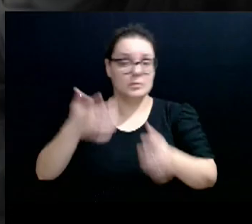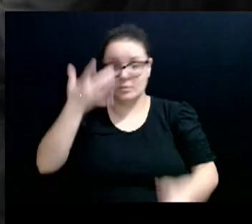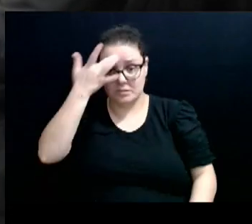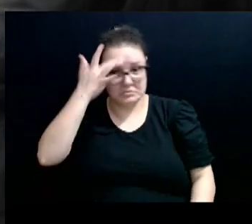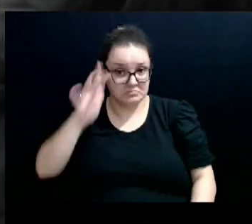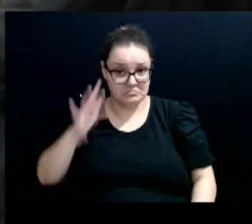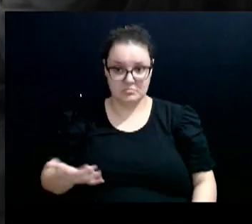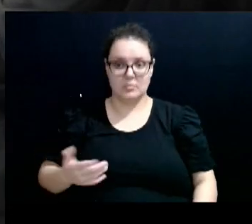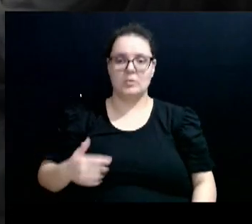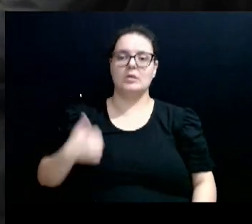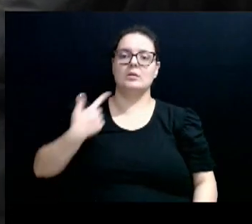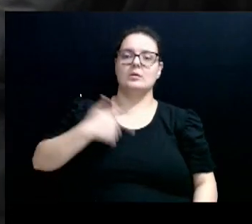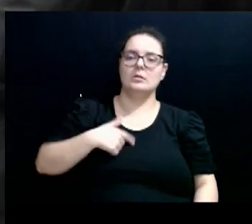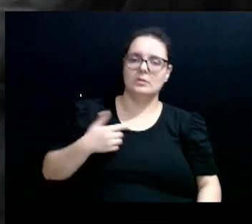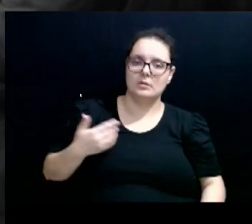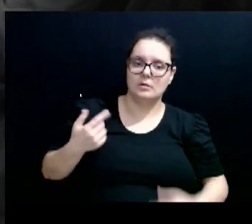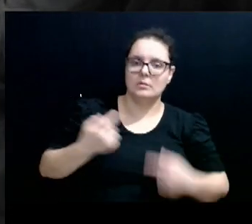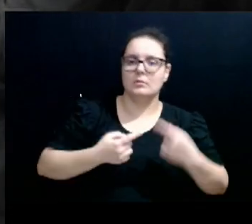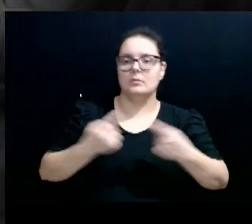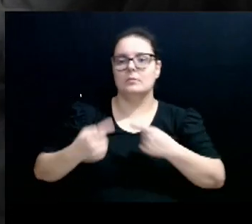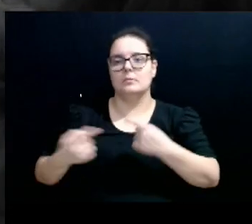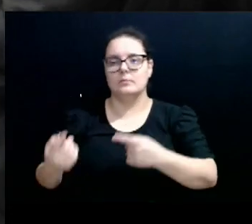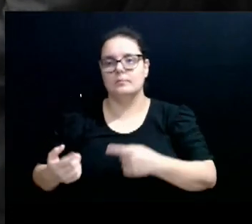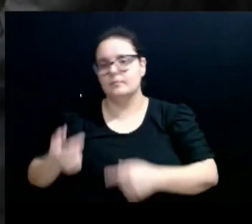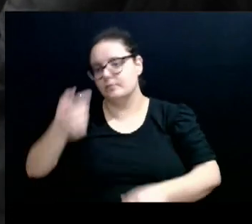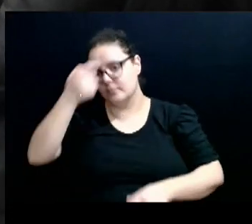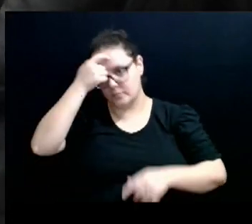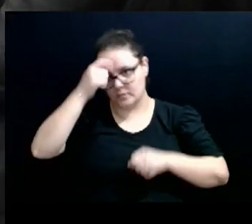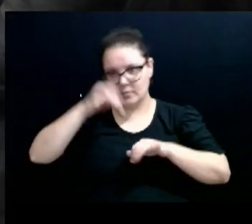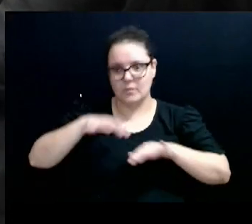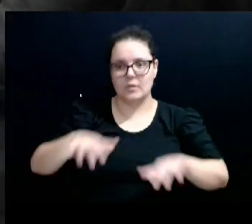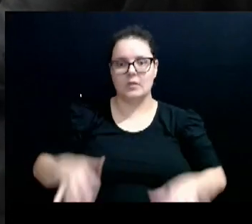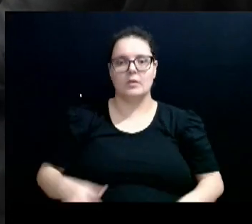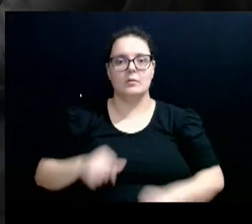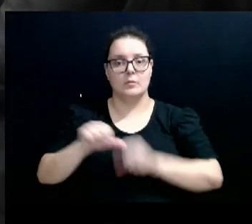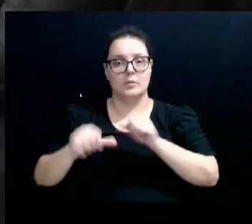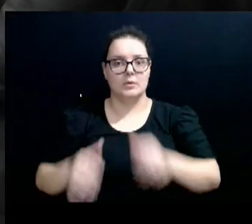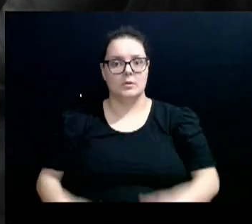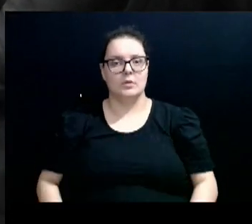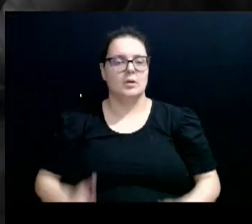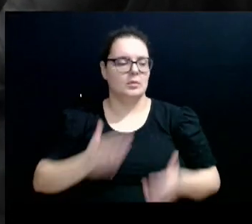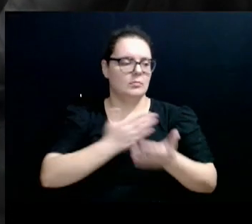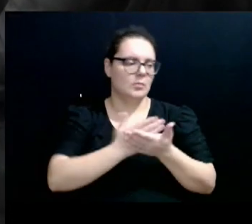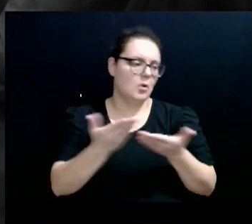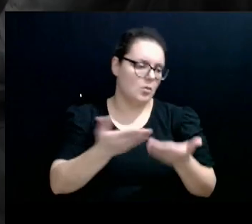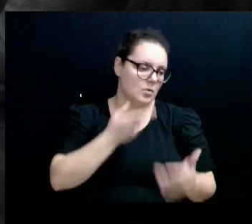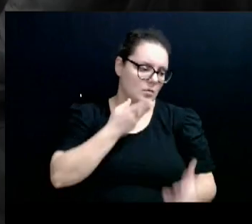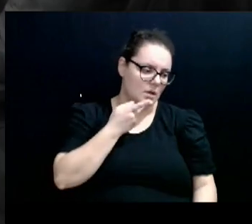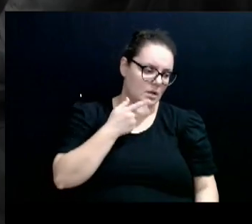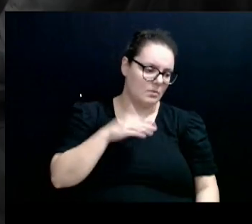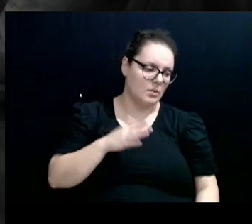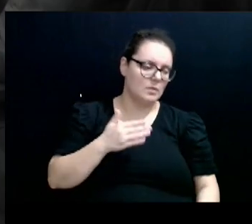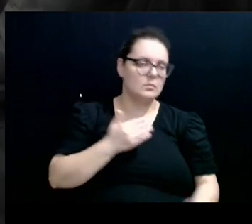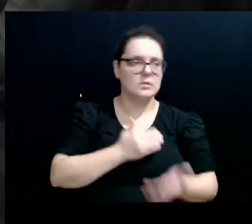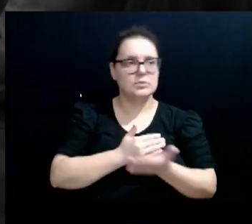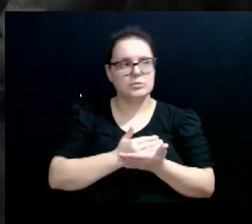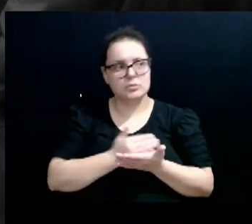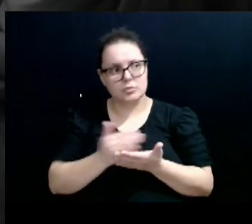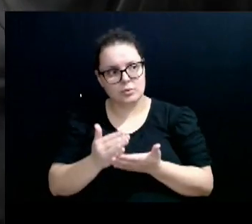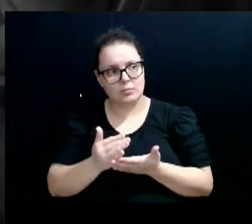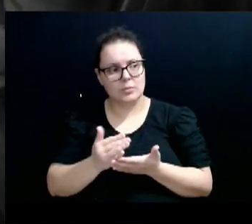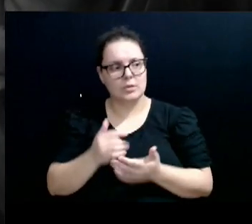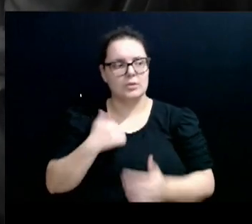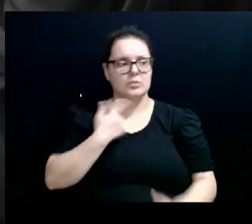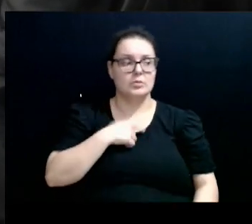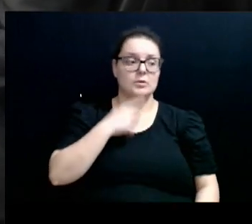começamos, não, precisa dar conscientização e mudanças. Começo, hoje se fala muito, mas no começo a gente fala até, às vezes fala